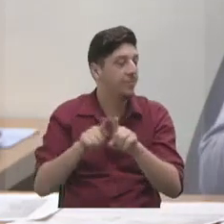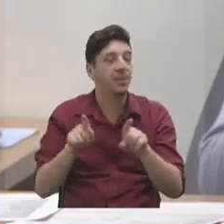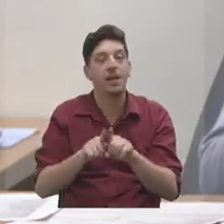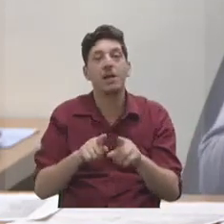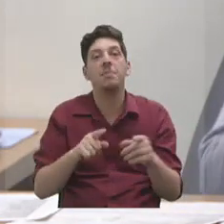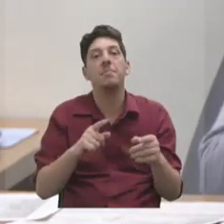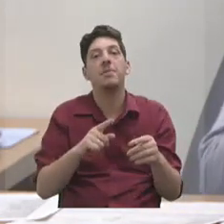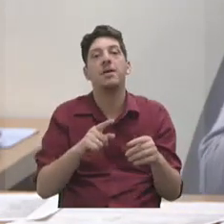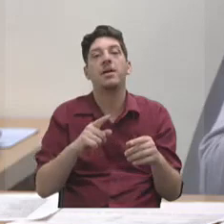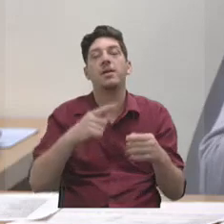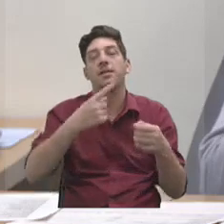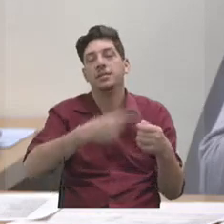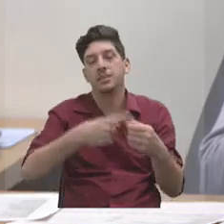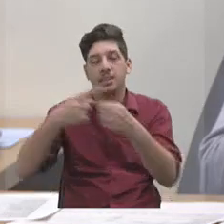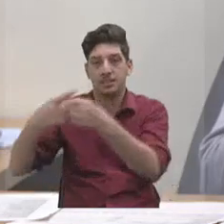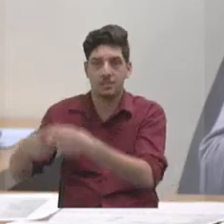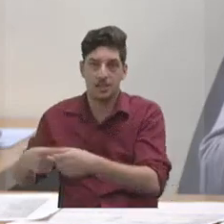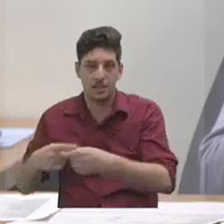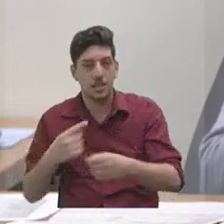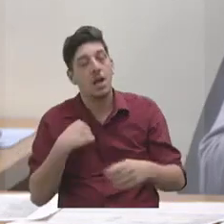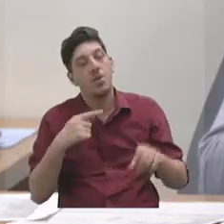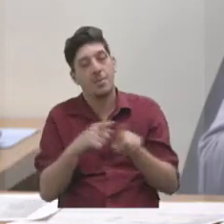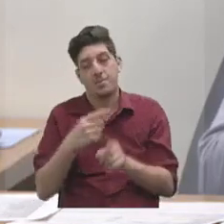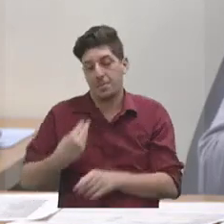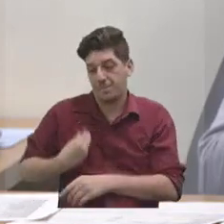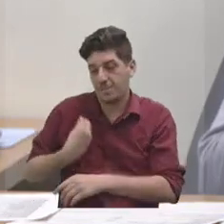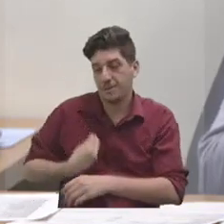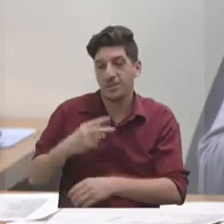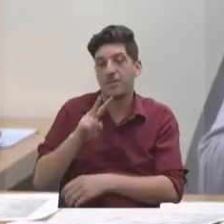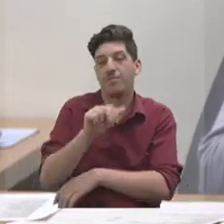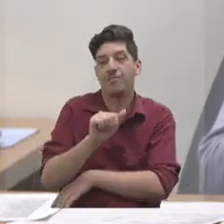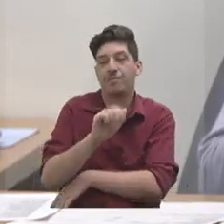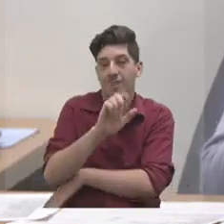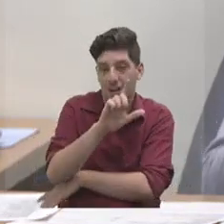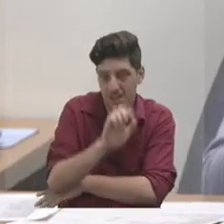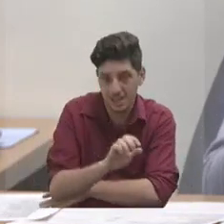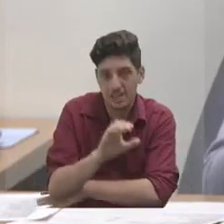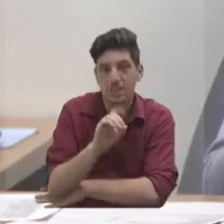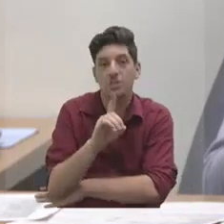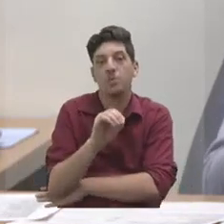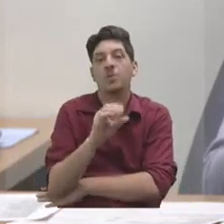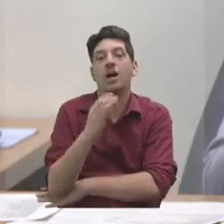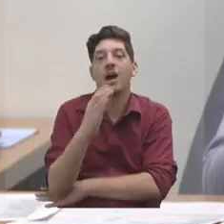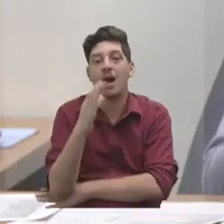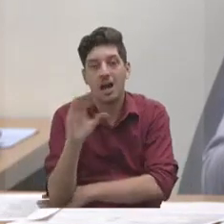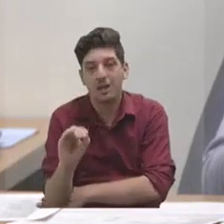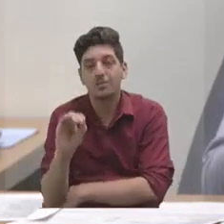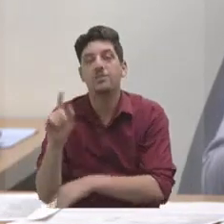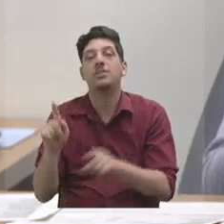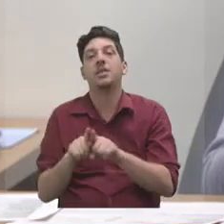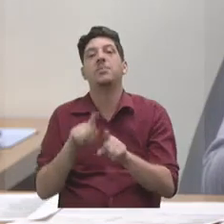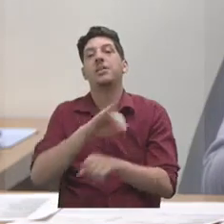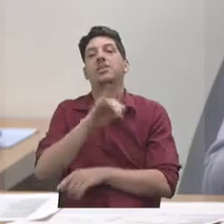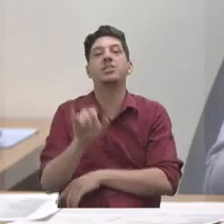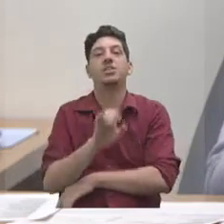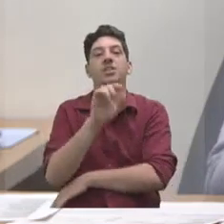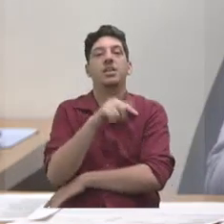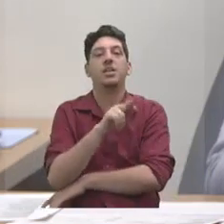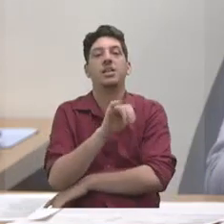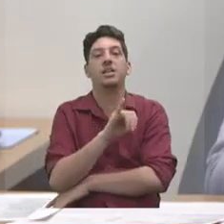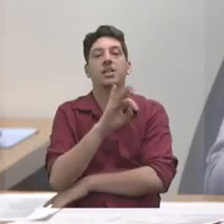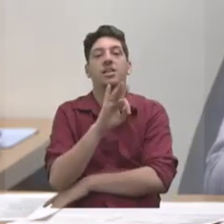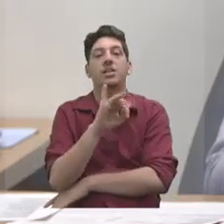último como eu estou também no Vale do Aço e temos também algumas atuações no Jequitinhonha eu gostaria também de saber